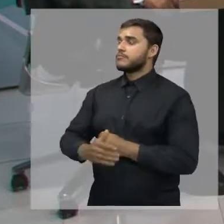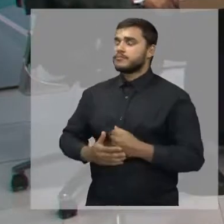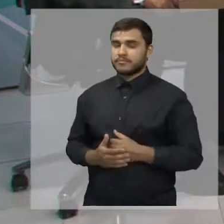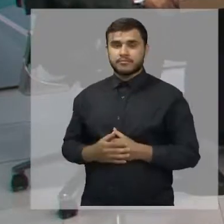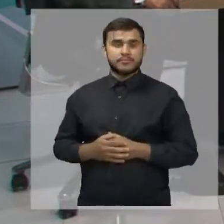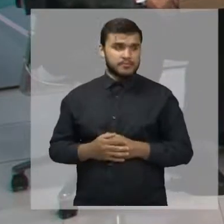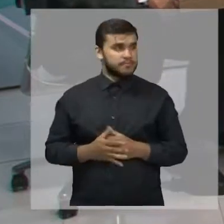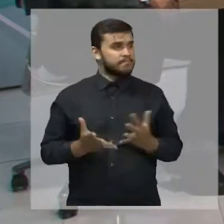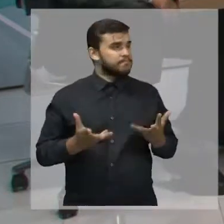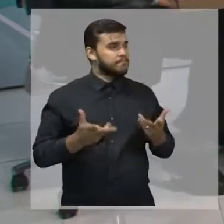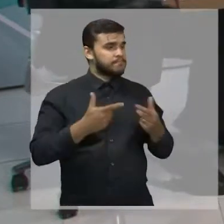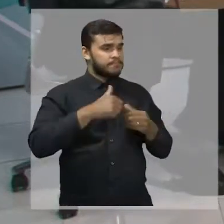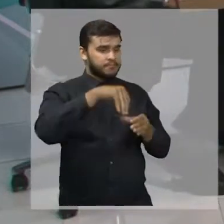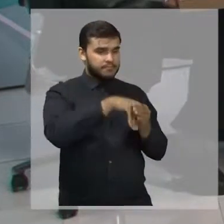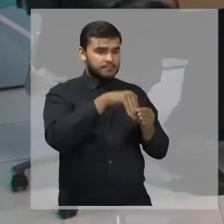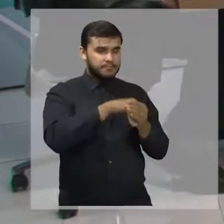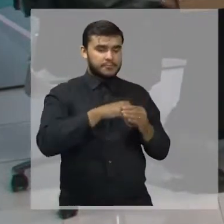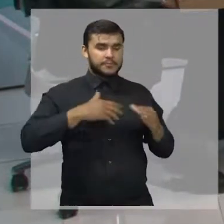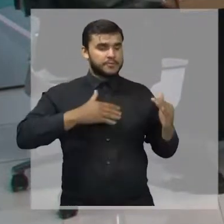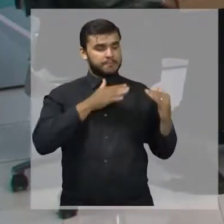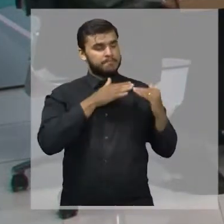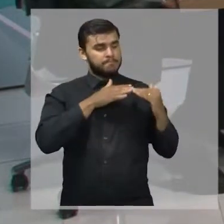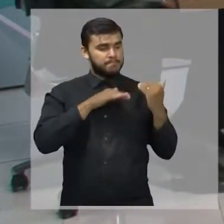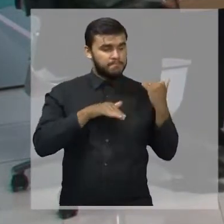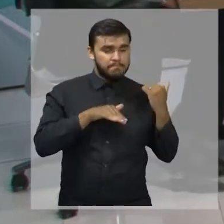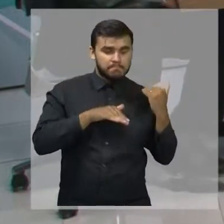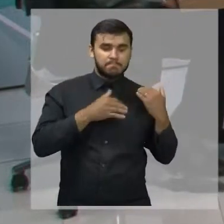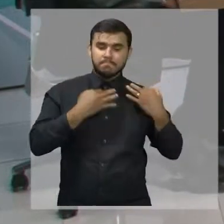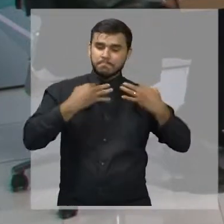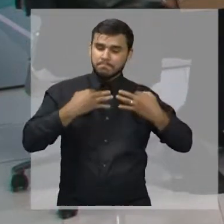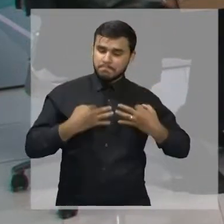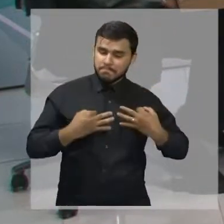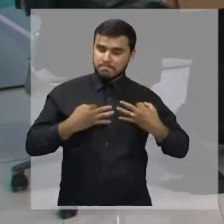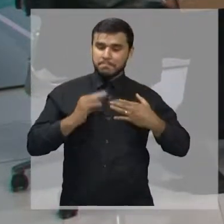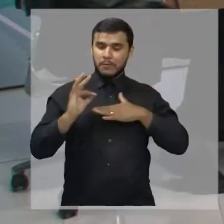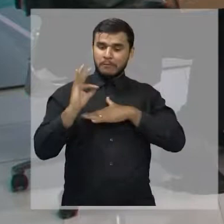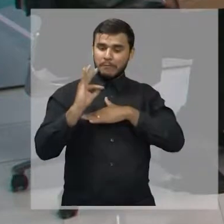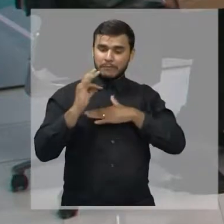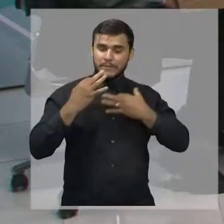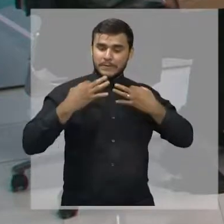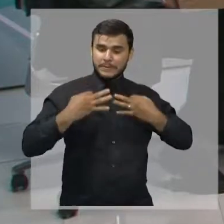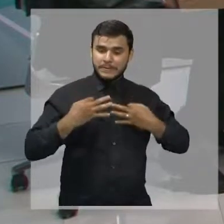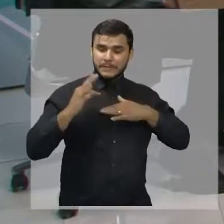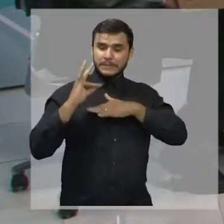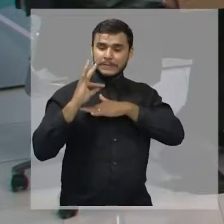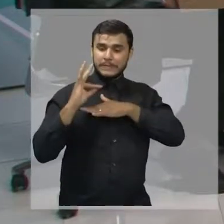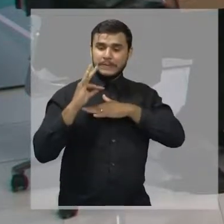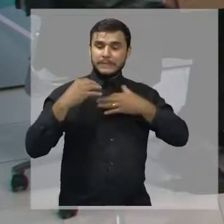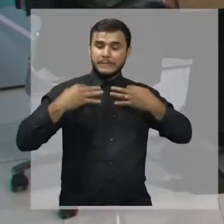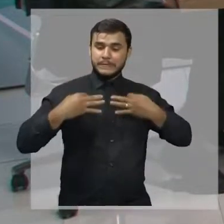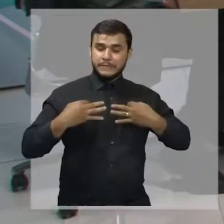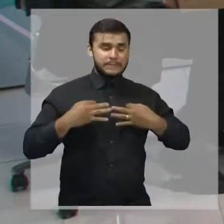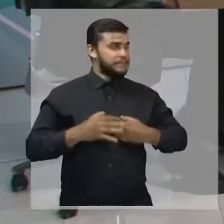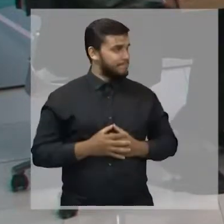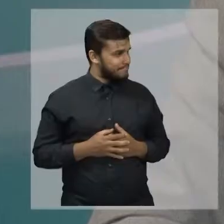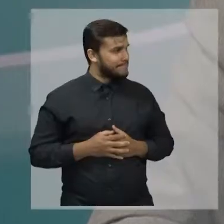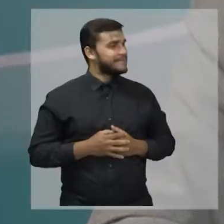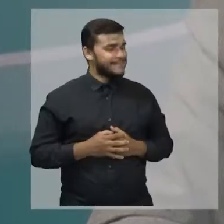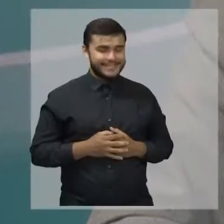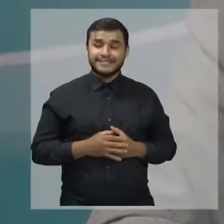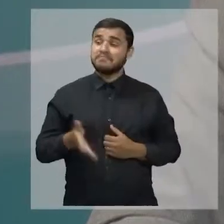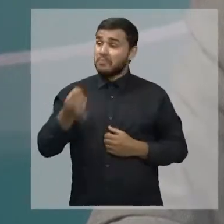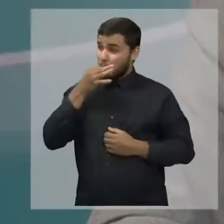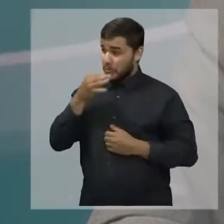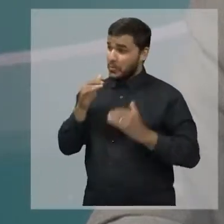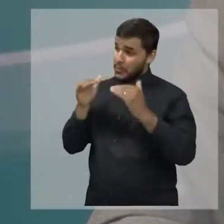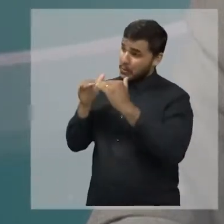ouso divergir, né? Gostaria de saber se haverá divergência no pensamento ou não. Essa questão vai gerar